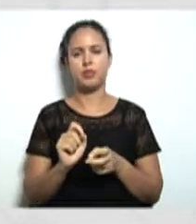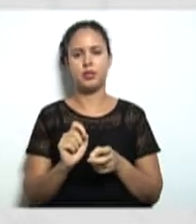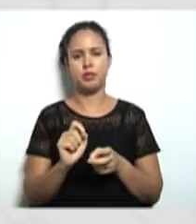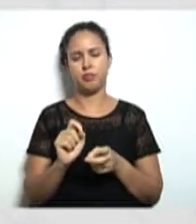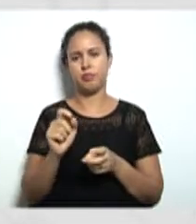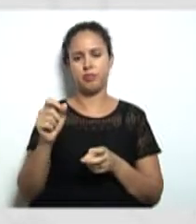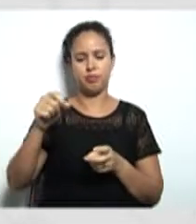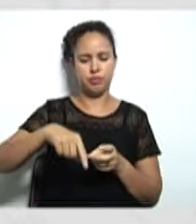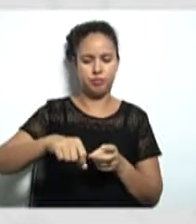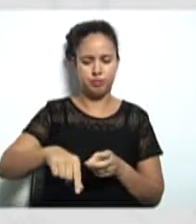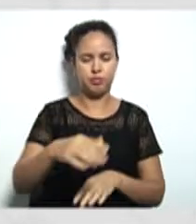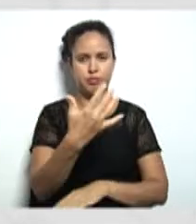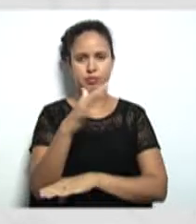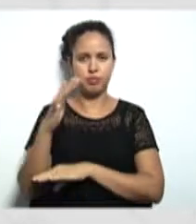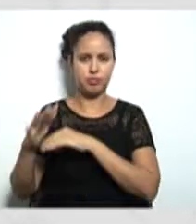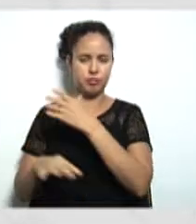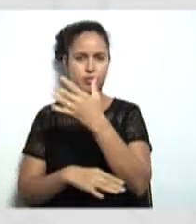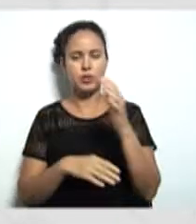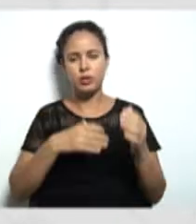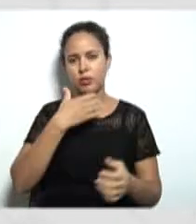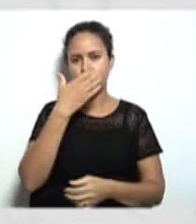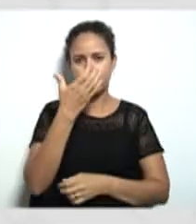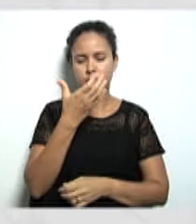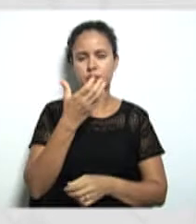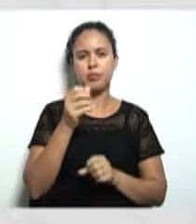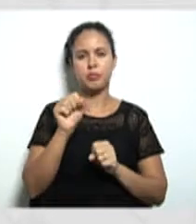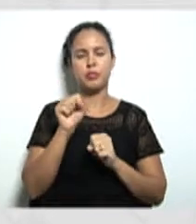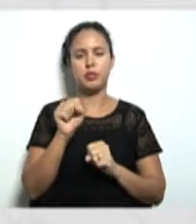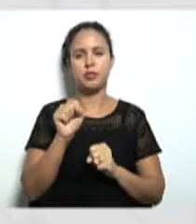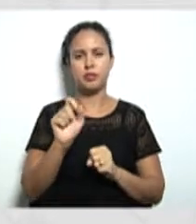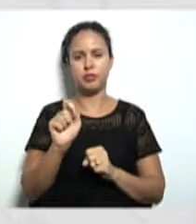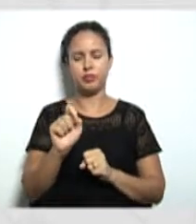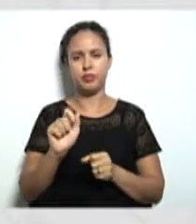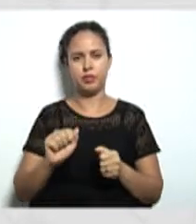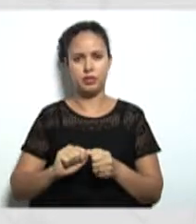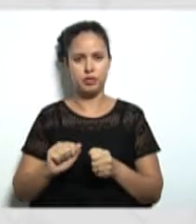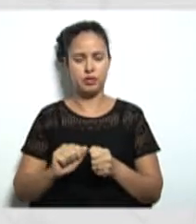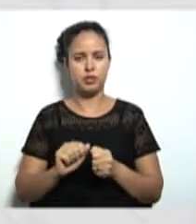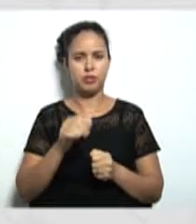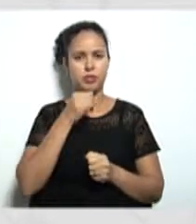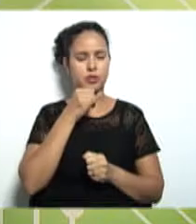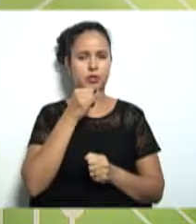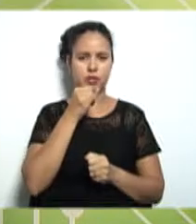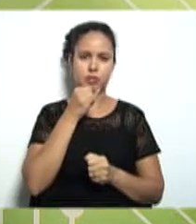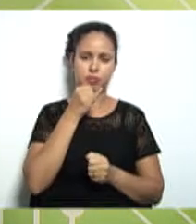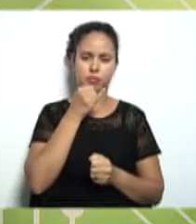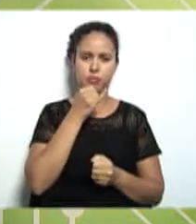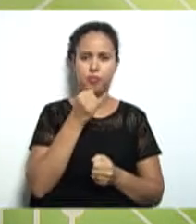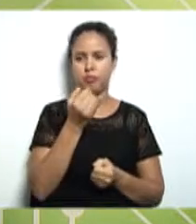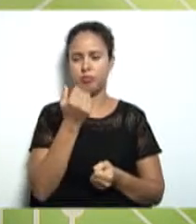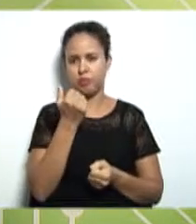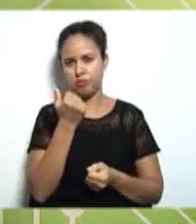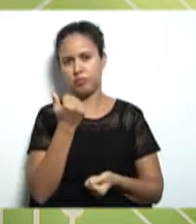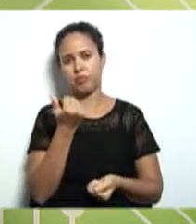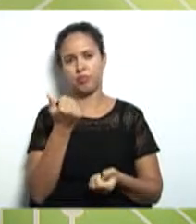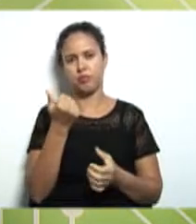planta, cultiva muita fruta, então eu posso de repente fazer compotas de frutas para vender, né? Eu posso